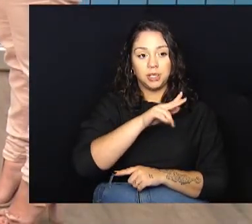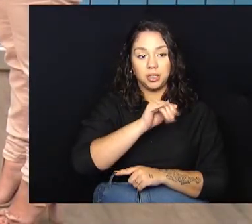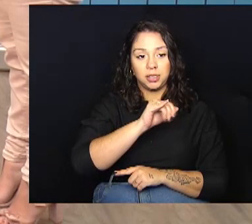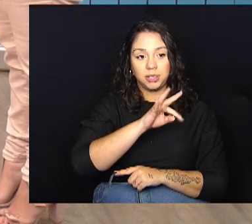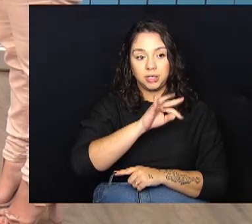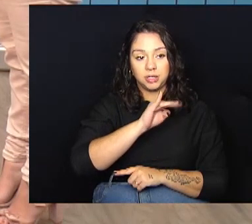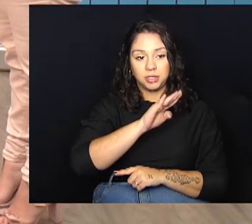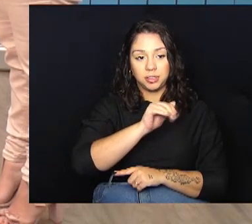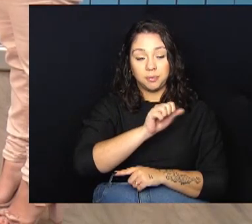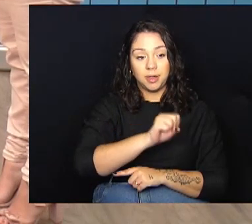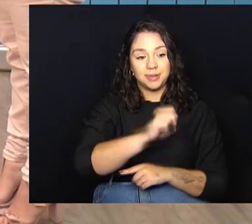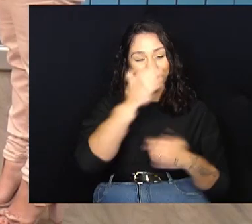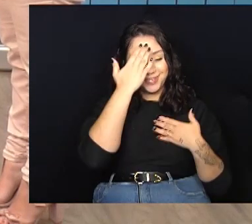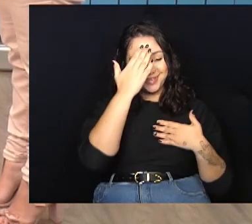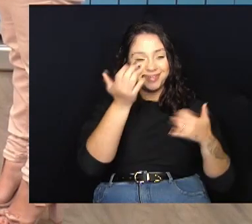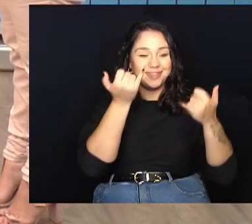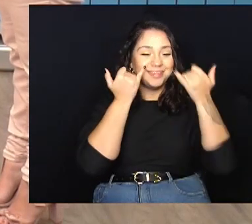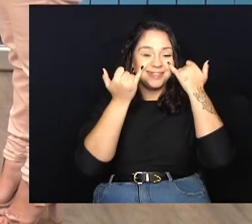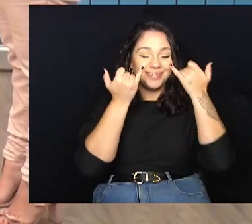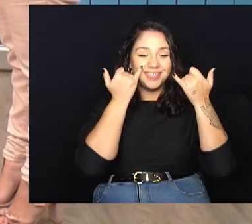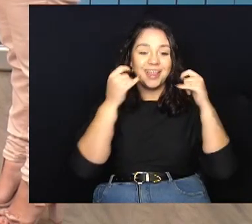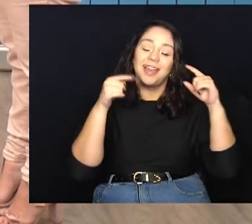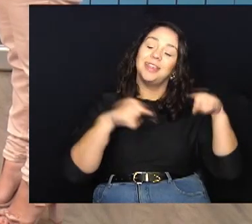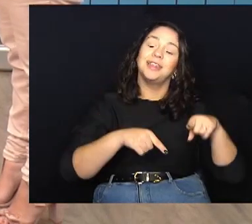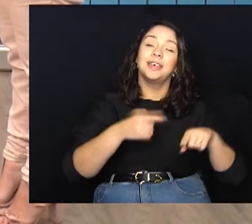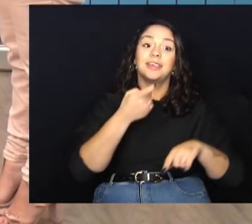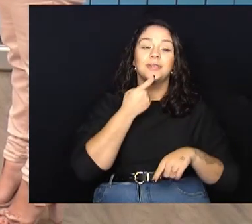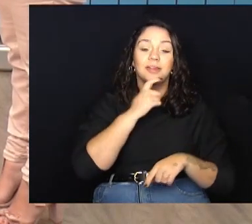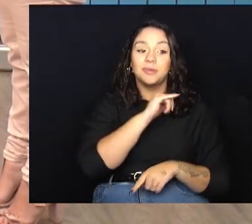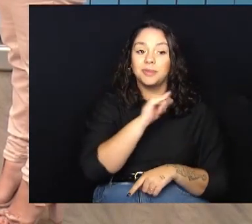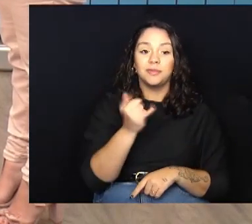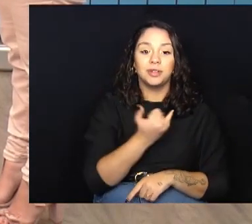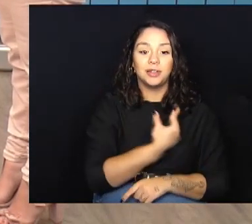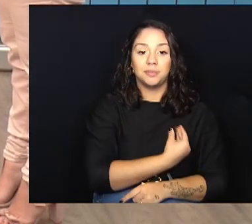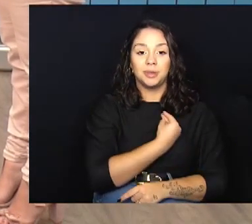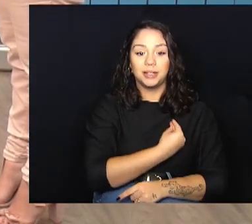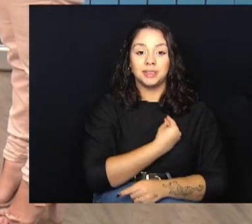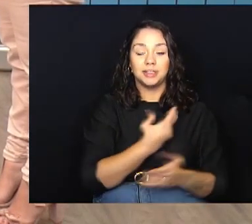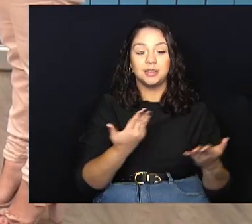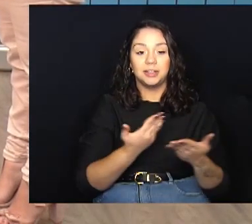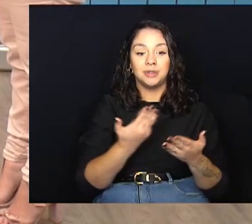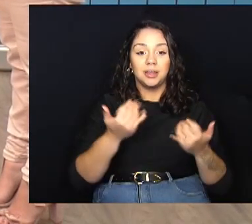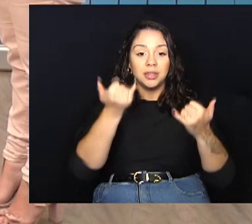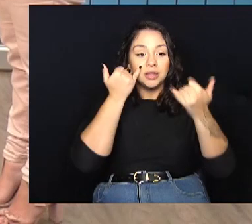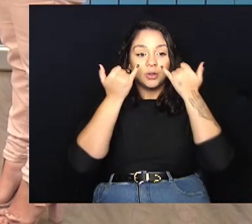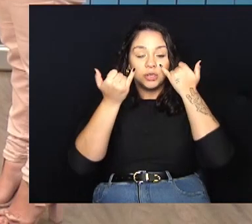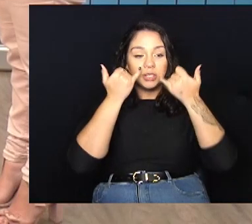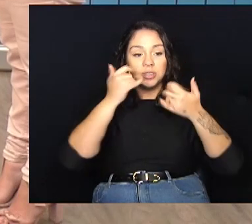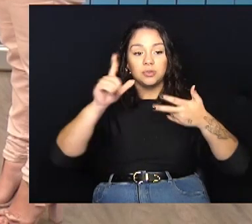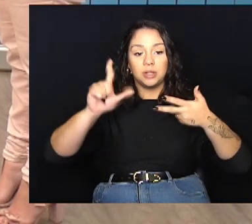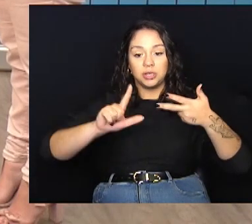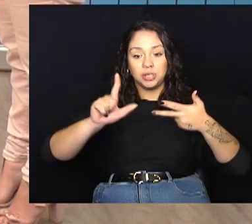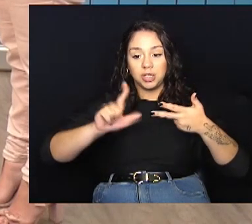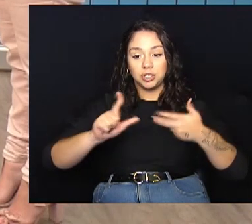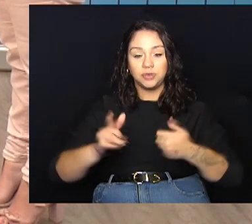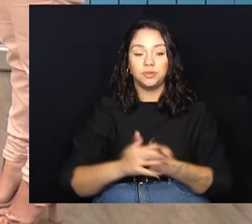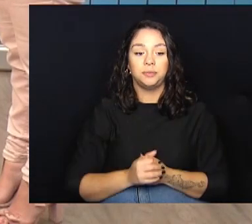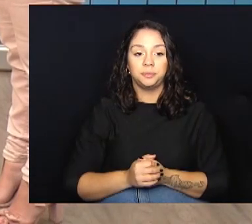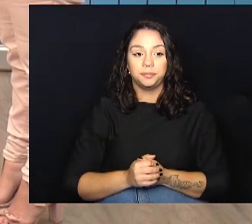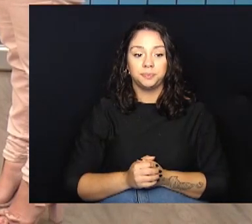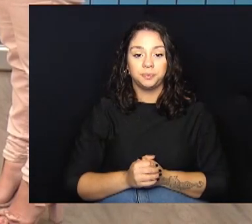da Metrópole de Campinas já quero aproveitar sua presença aqui nos nossos estúdios para nós falarmos das notícias do